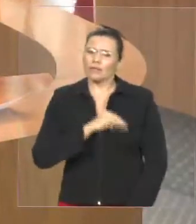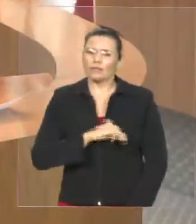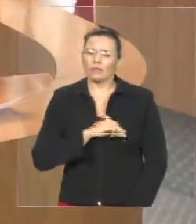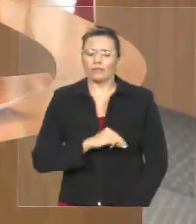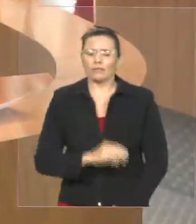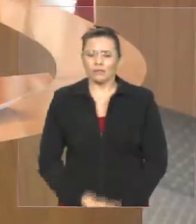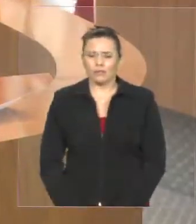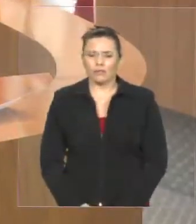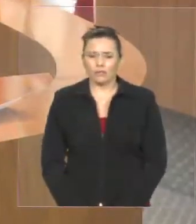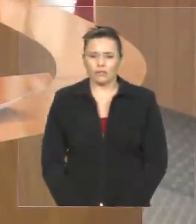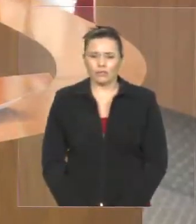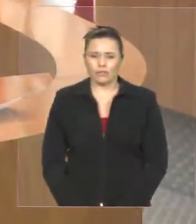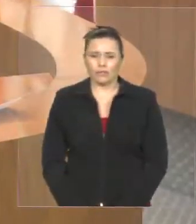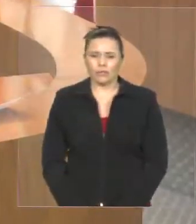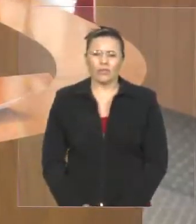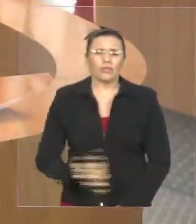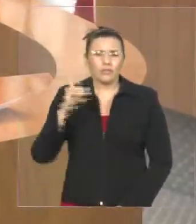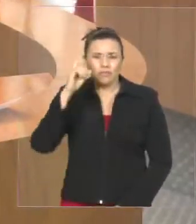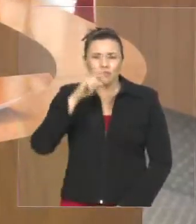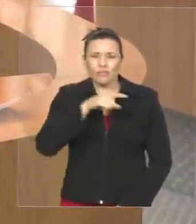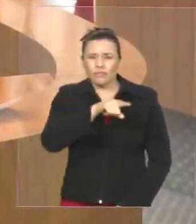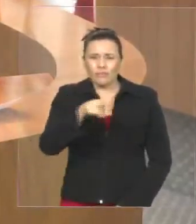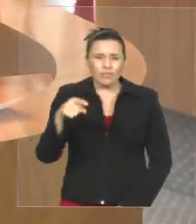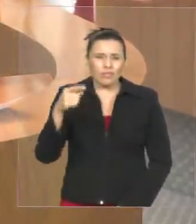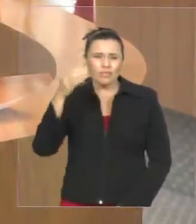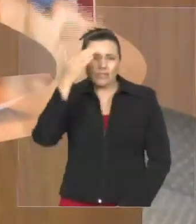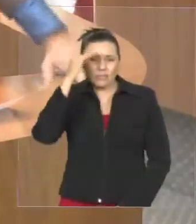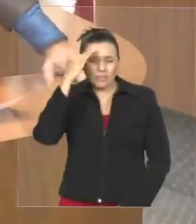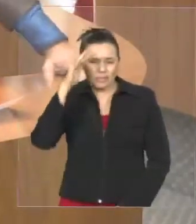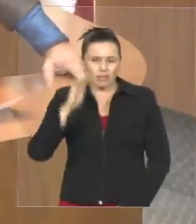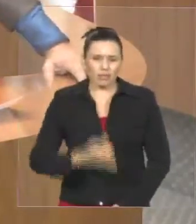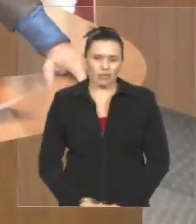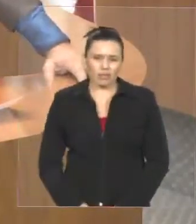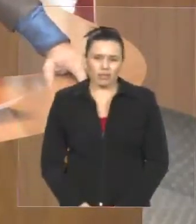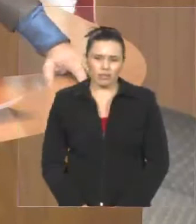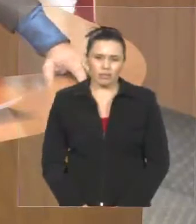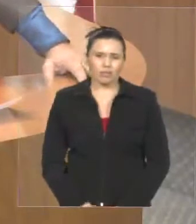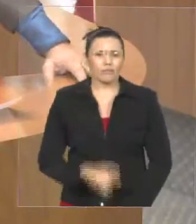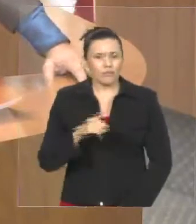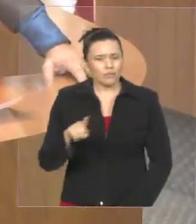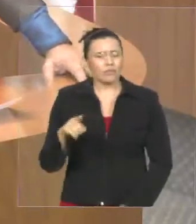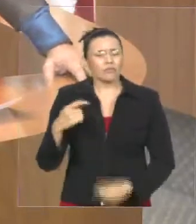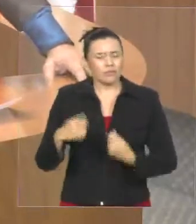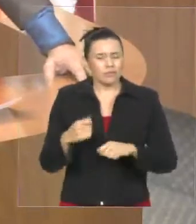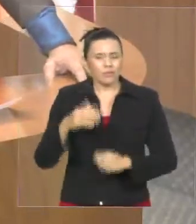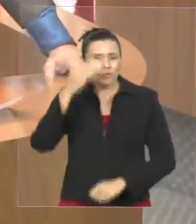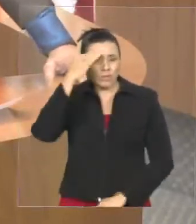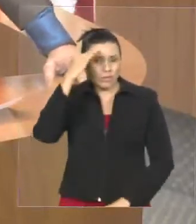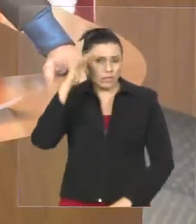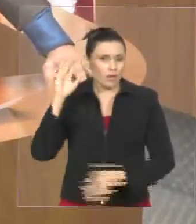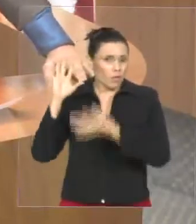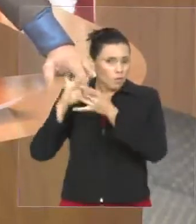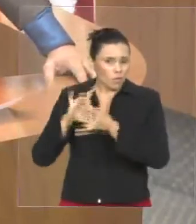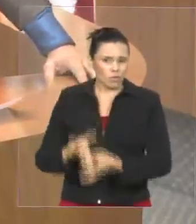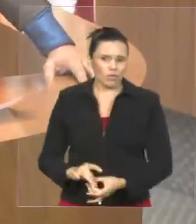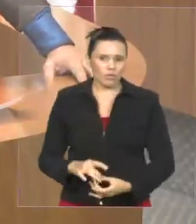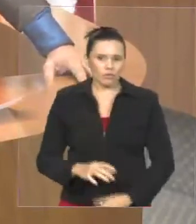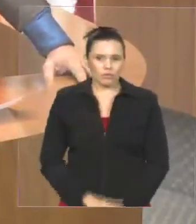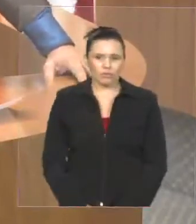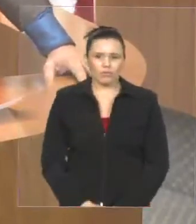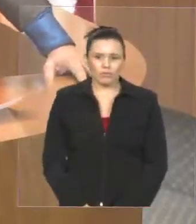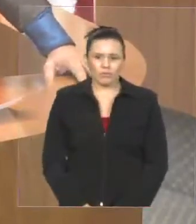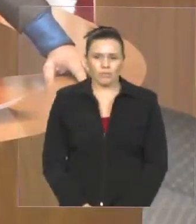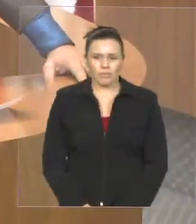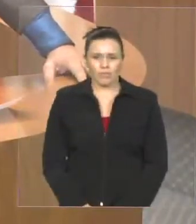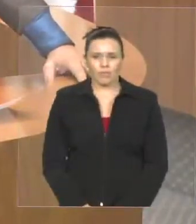compreender apenas olhando a matéria que está aqui, sem olhar o contexto. Se olha, por exemplo, para as transferências